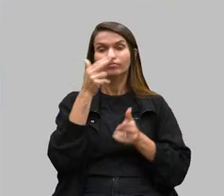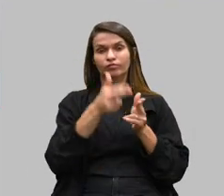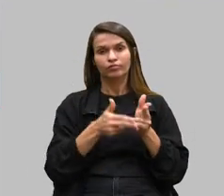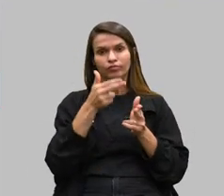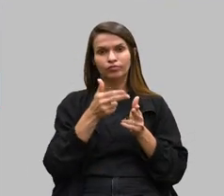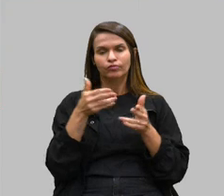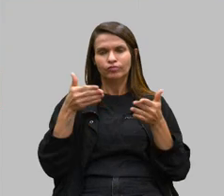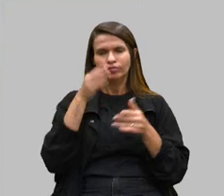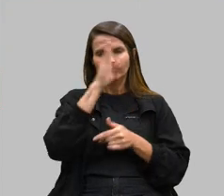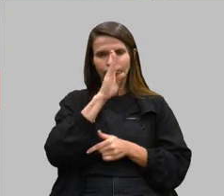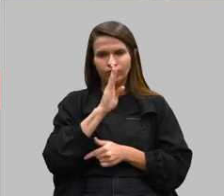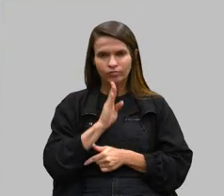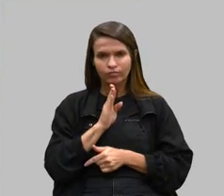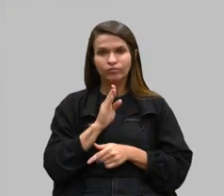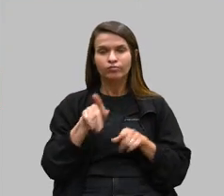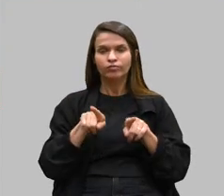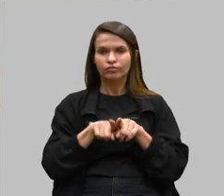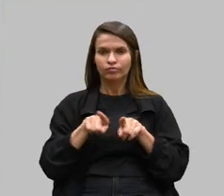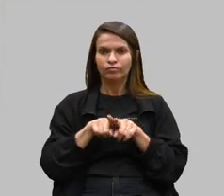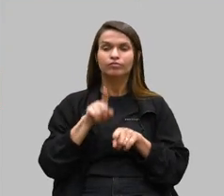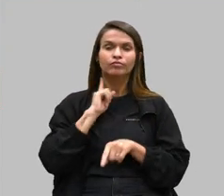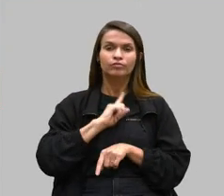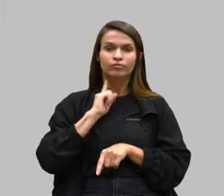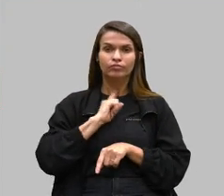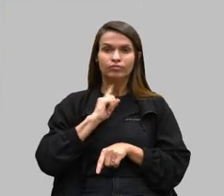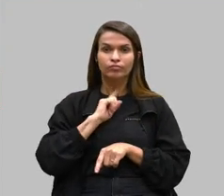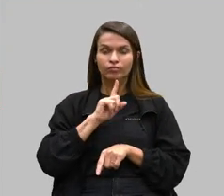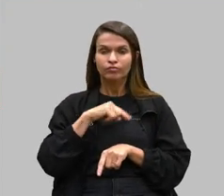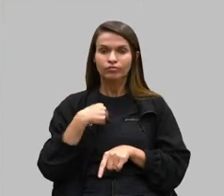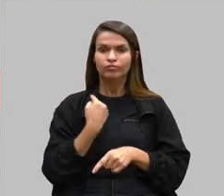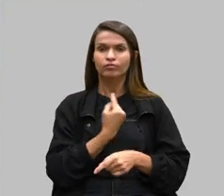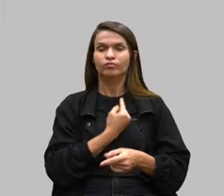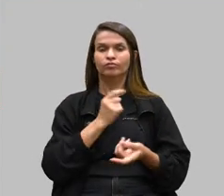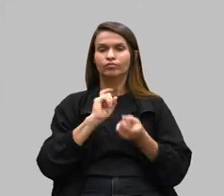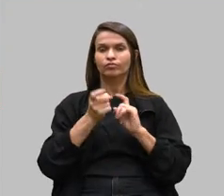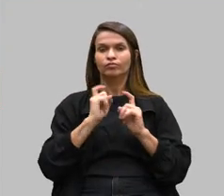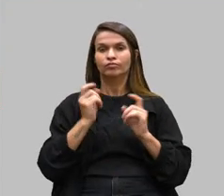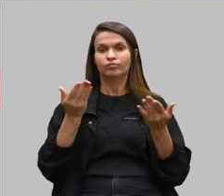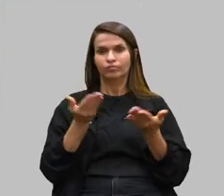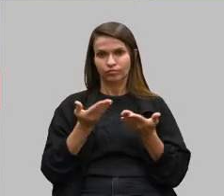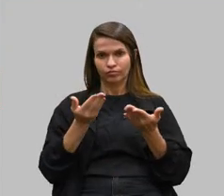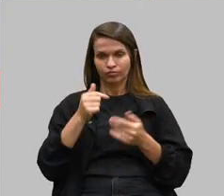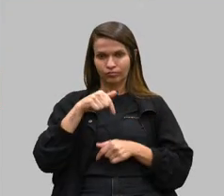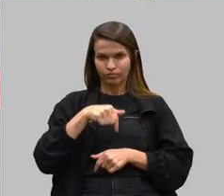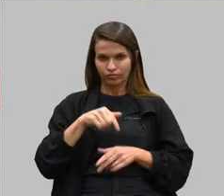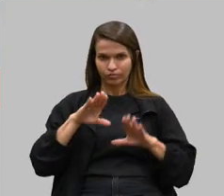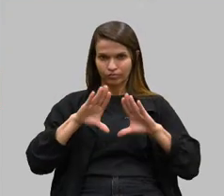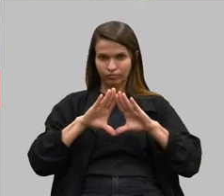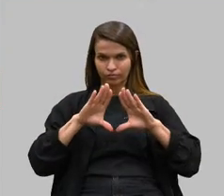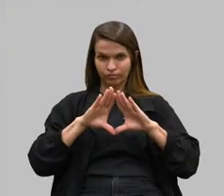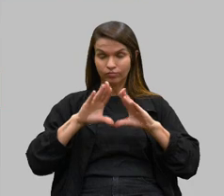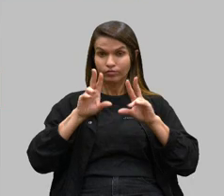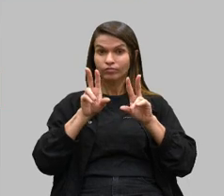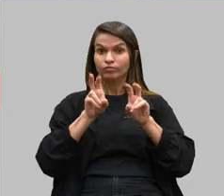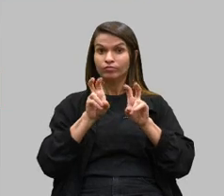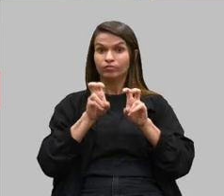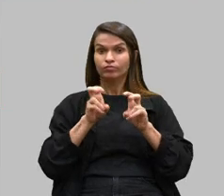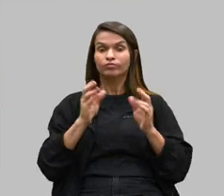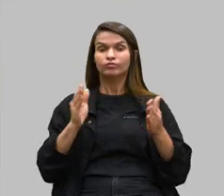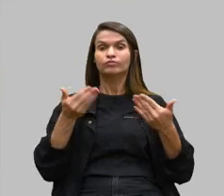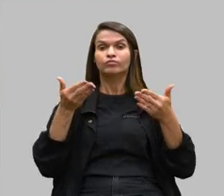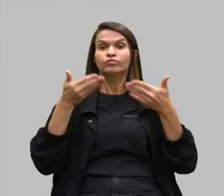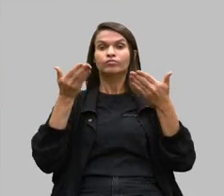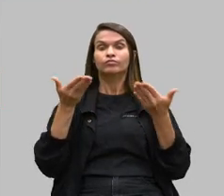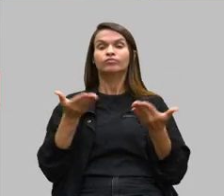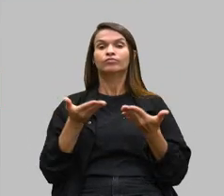Brasil para Minas Gerais que nos reunimos hoje nessa casa o assunto que nos move nesse instante